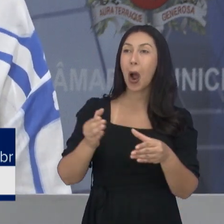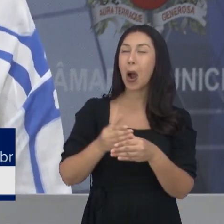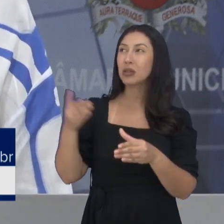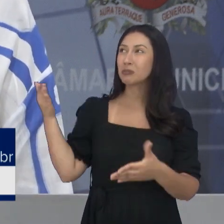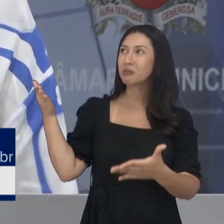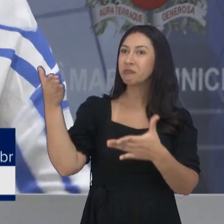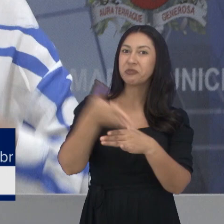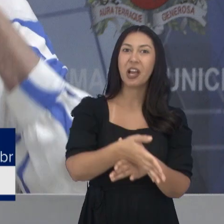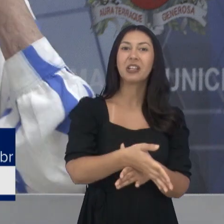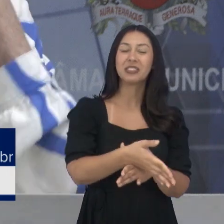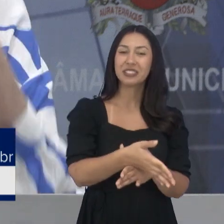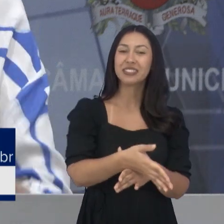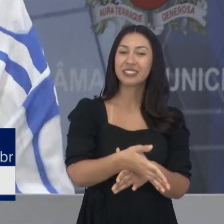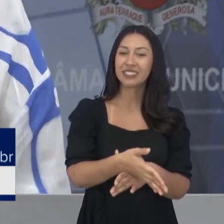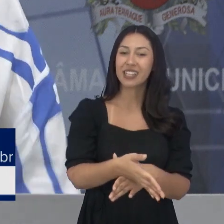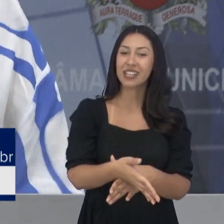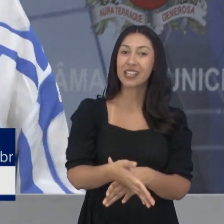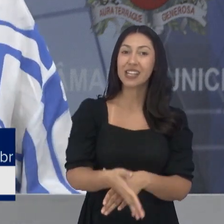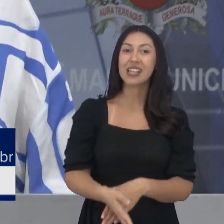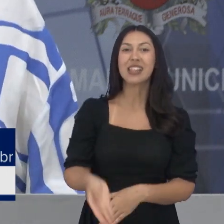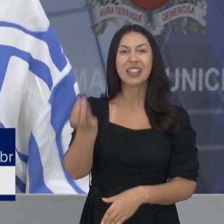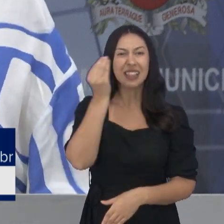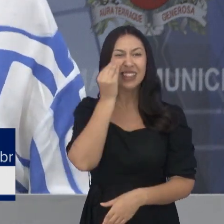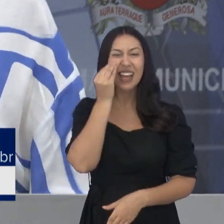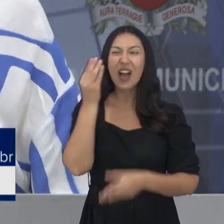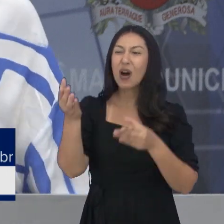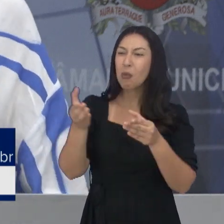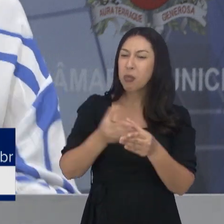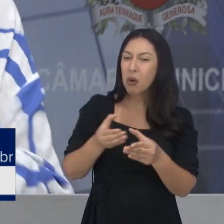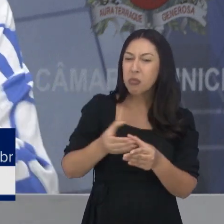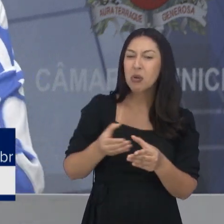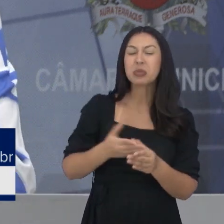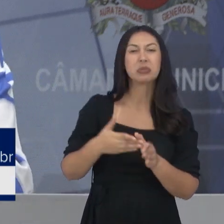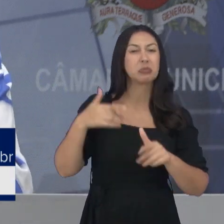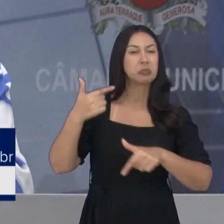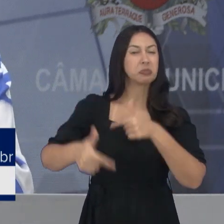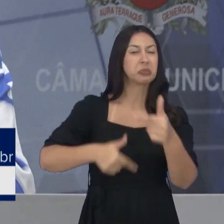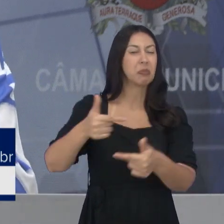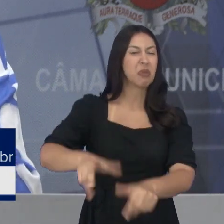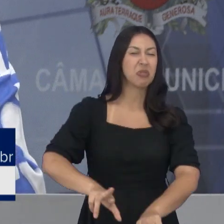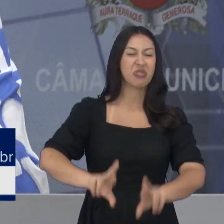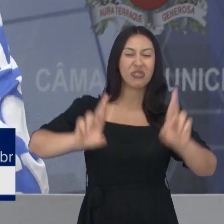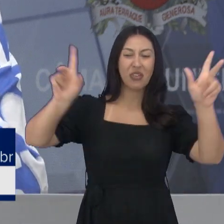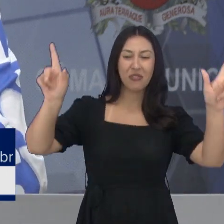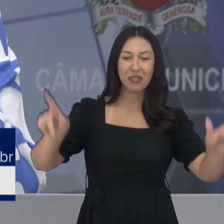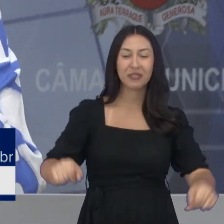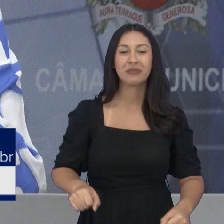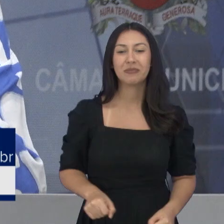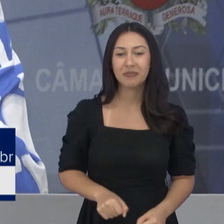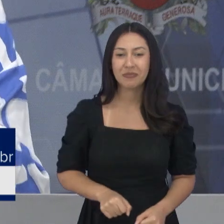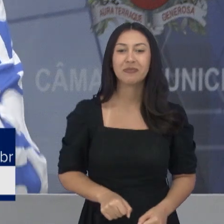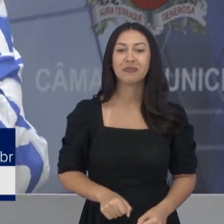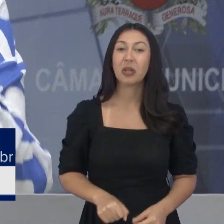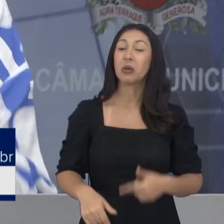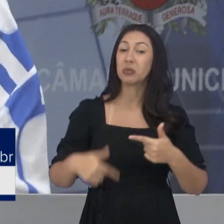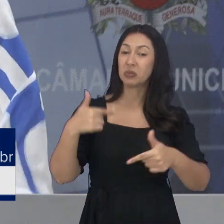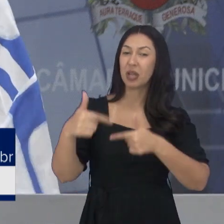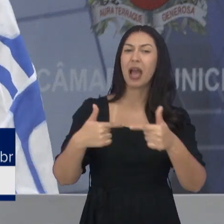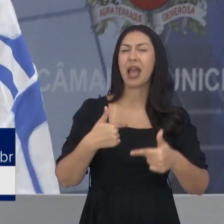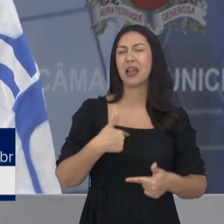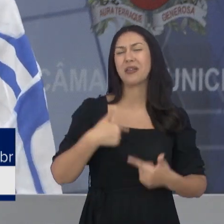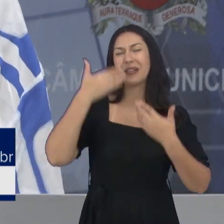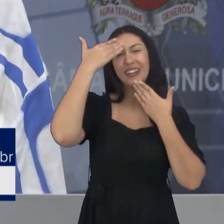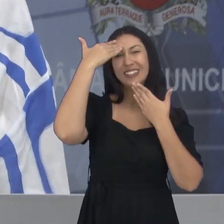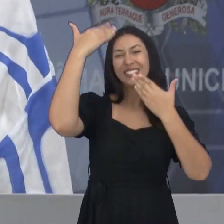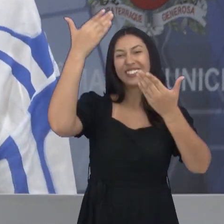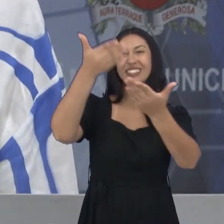Câmara, ter gente concurseiro nessa Câmara, que faz muita diferença no nosso trabalho. Eu tenho a maior